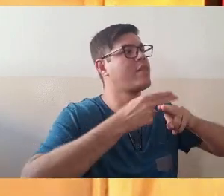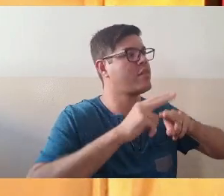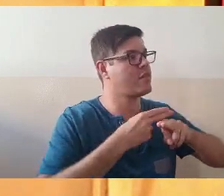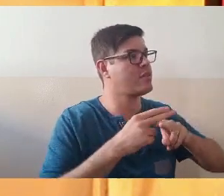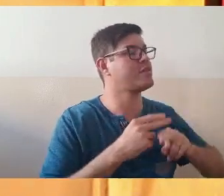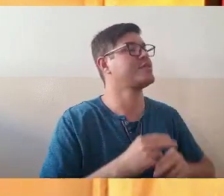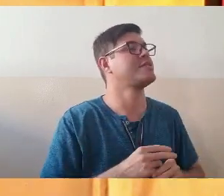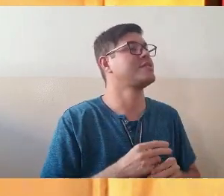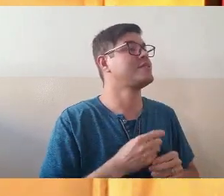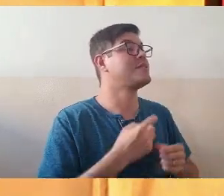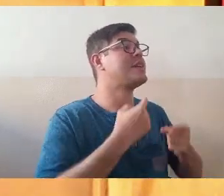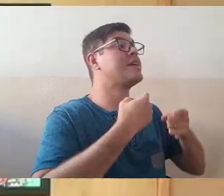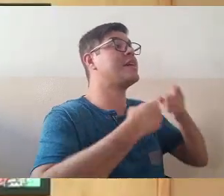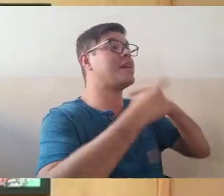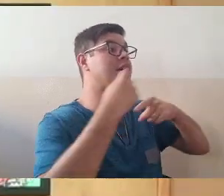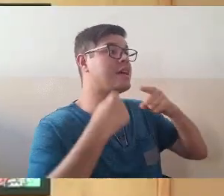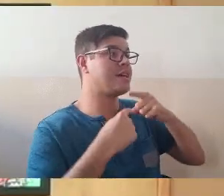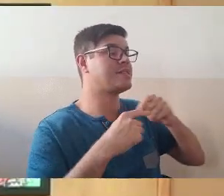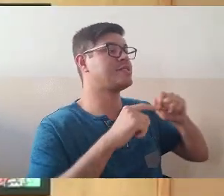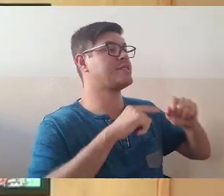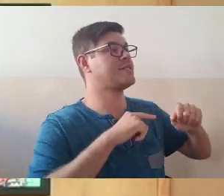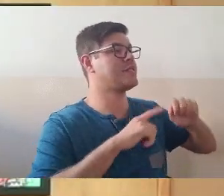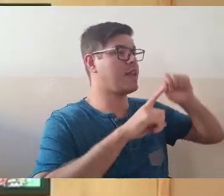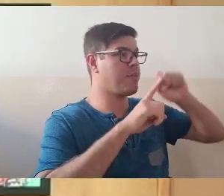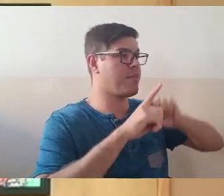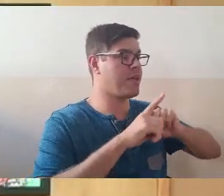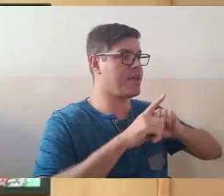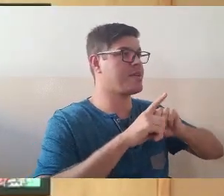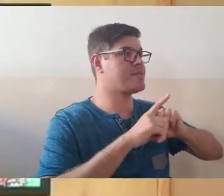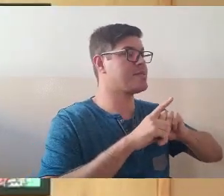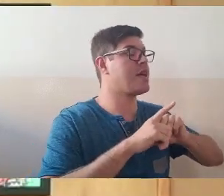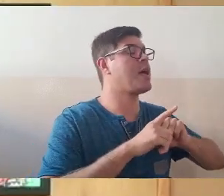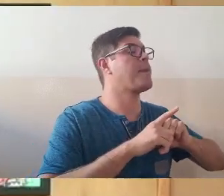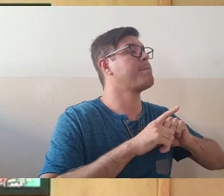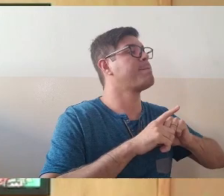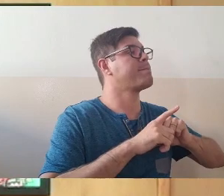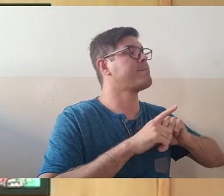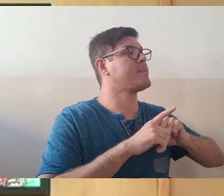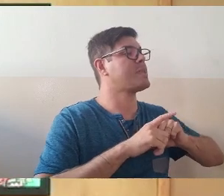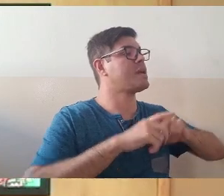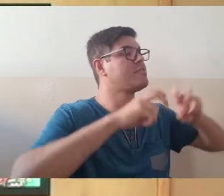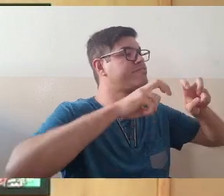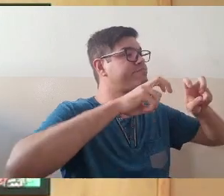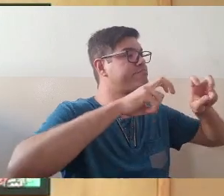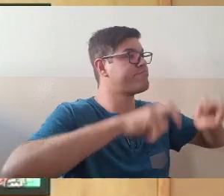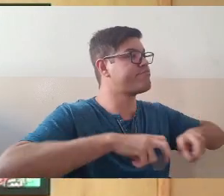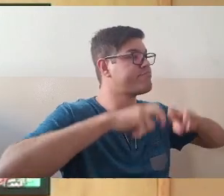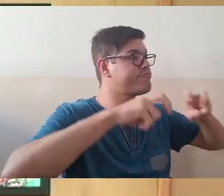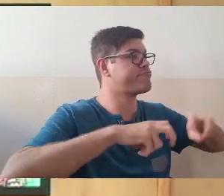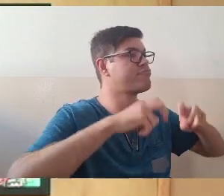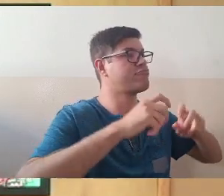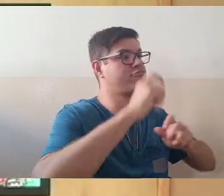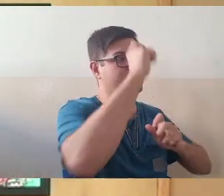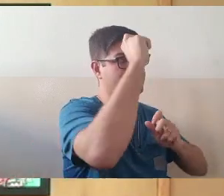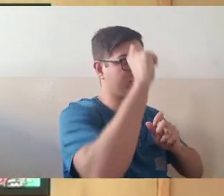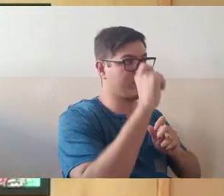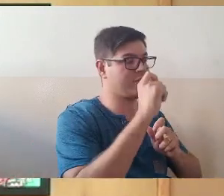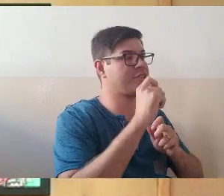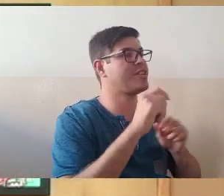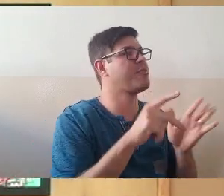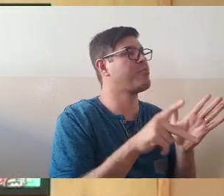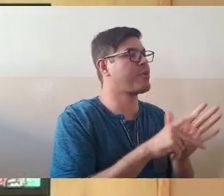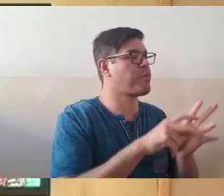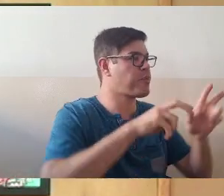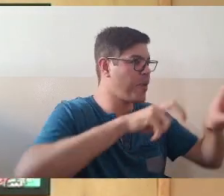outra? O Arraial na Praça, a Festa das Árvores. O Arraial da Praça é que mês? Junho. Junho. Dias 16,